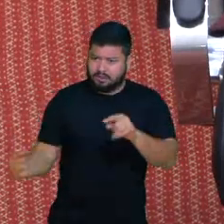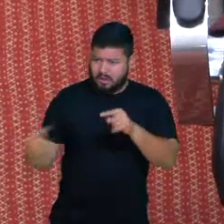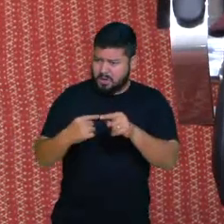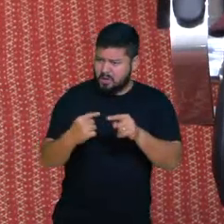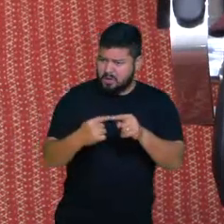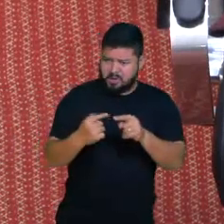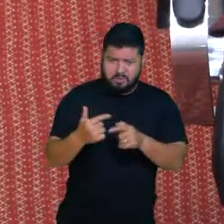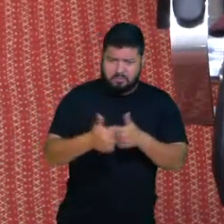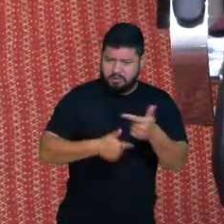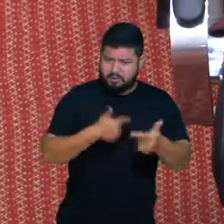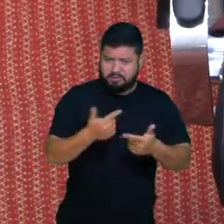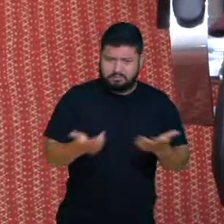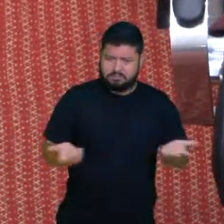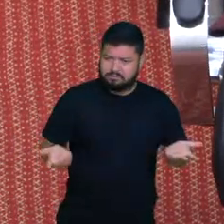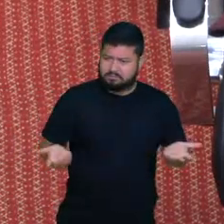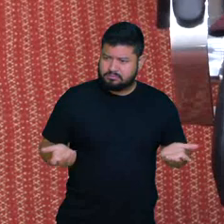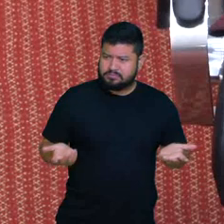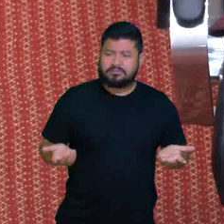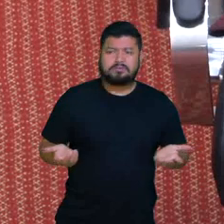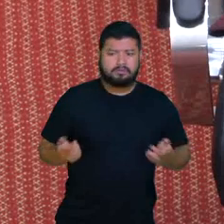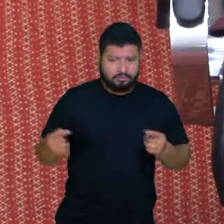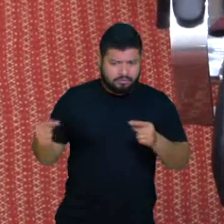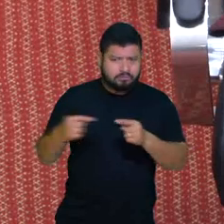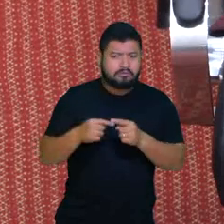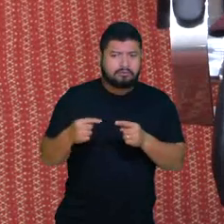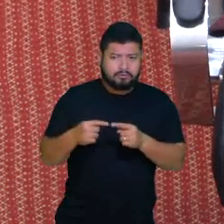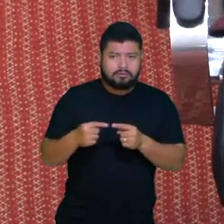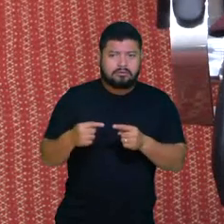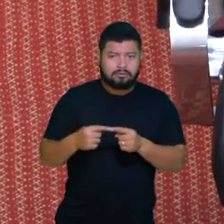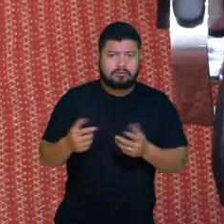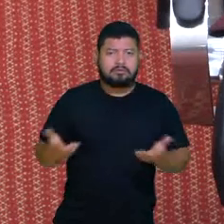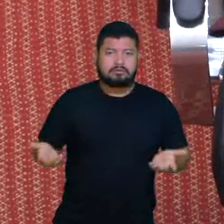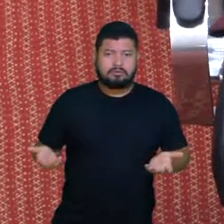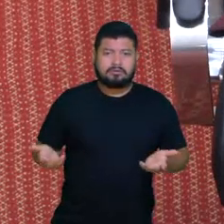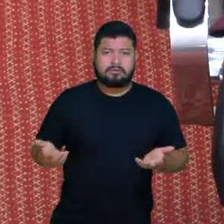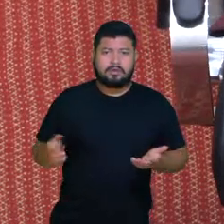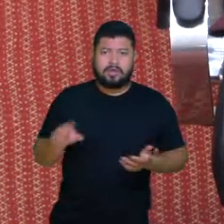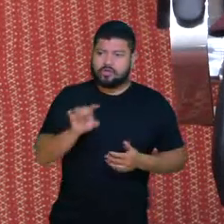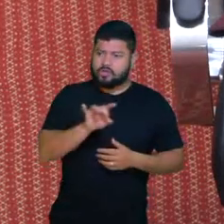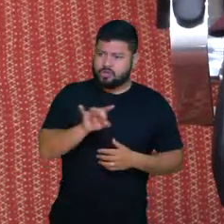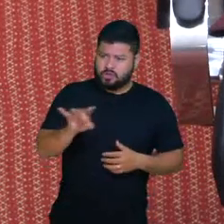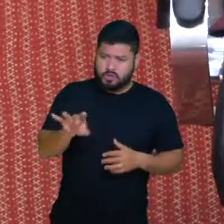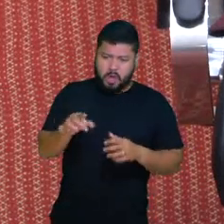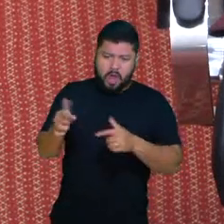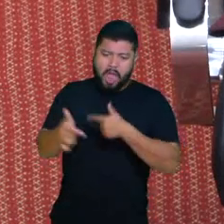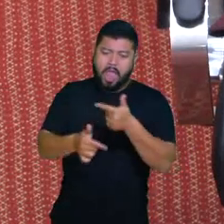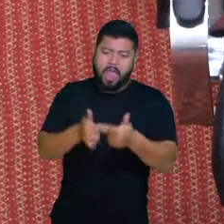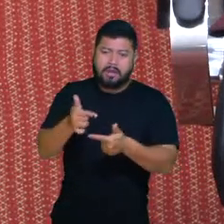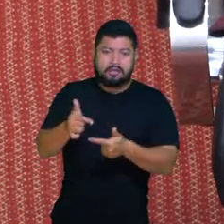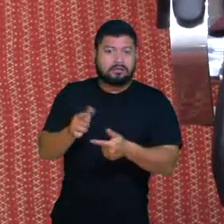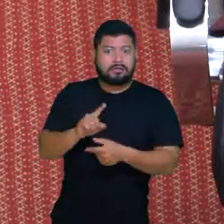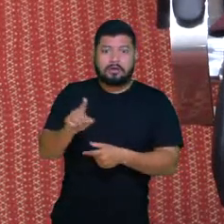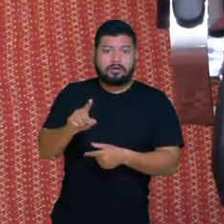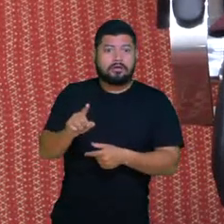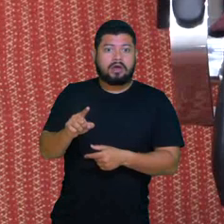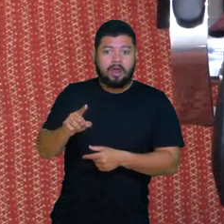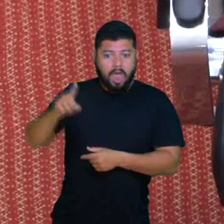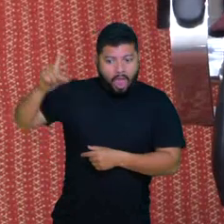um trabalho e gente não é só um trabalho é o